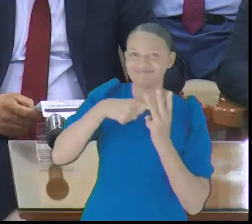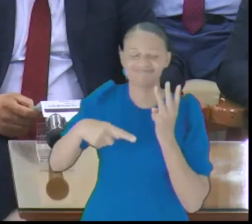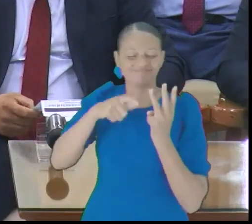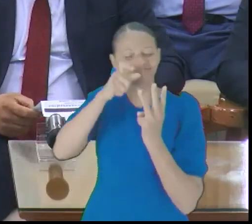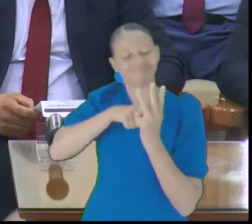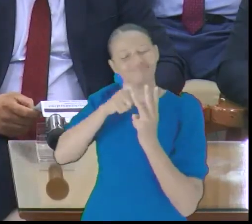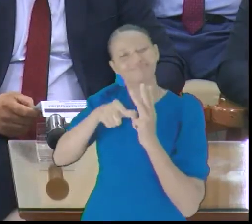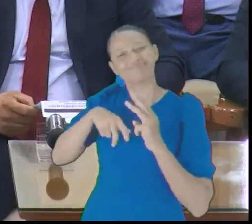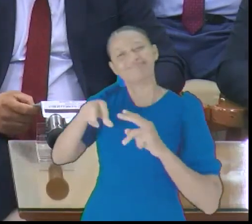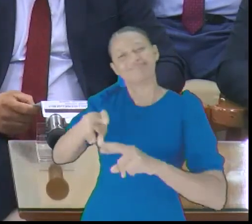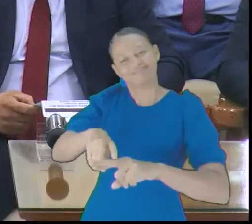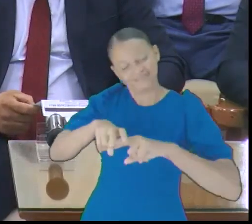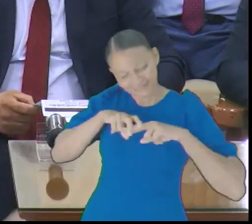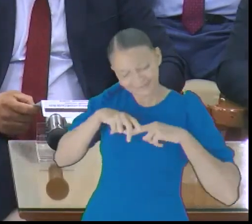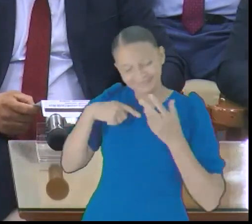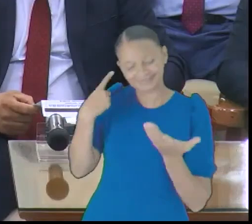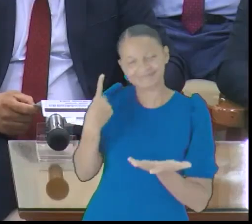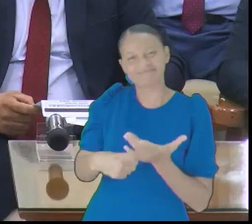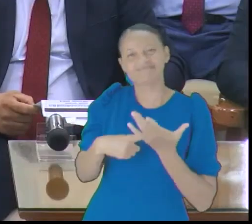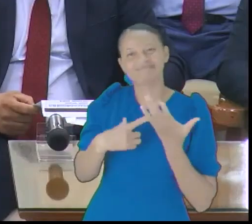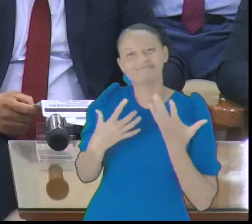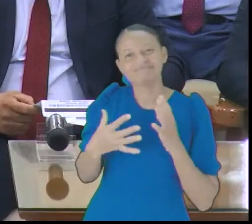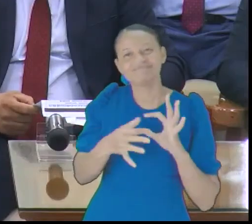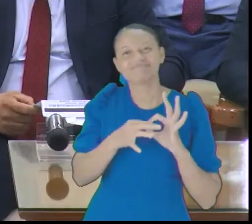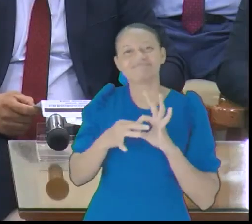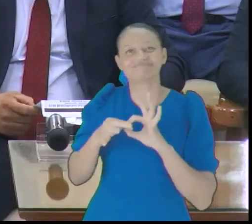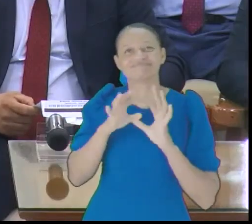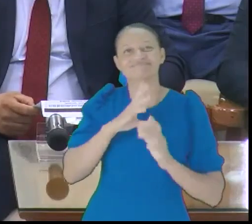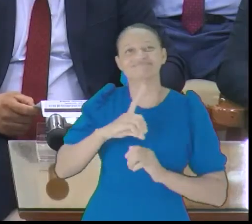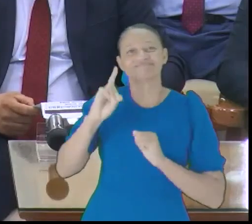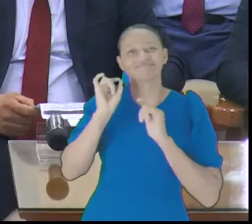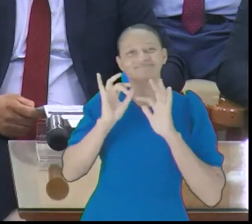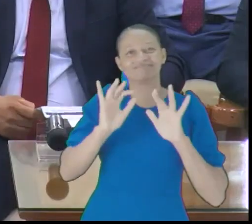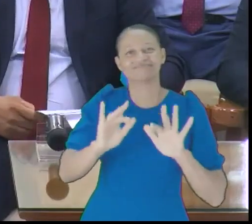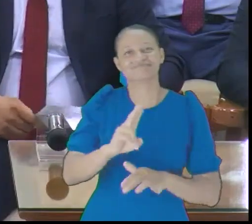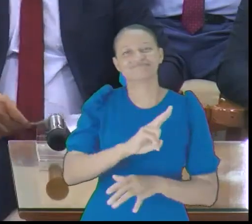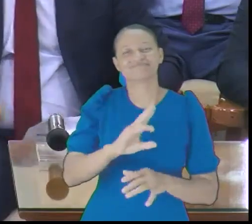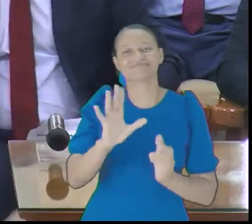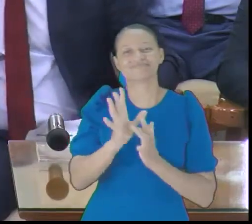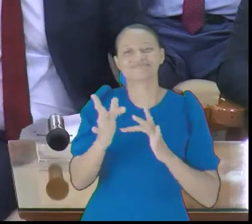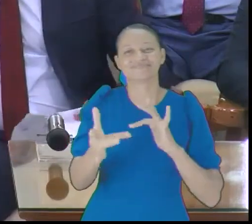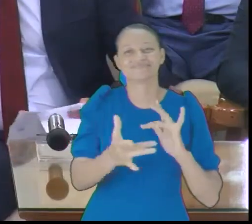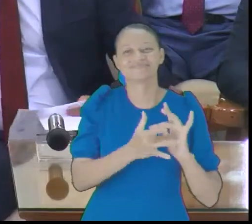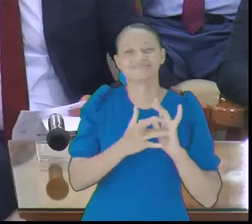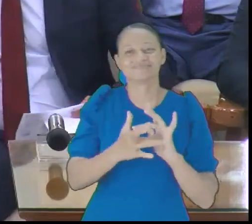da aliança. Que Deus nos abençoe em nome de Jesus.